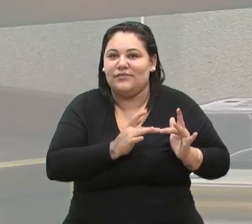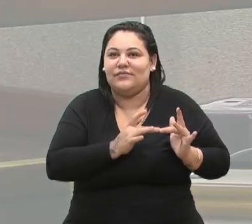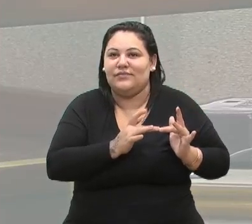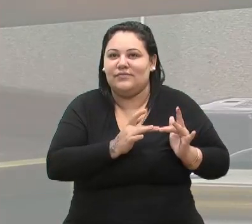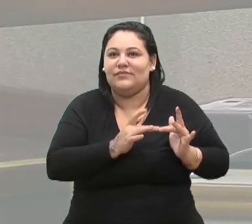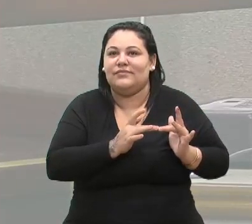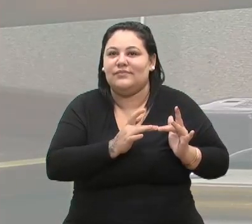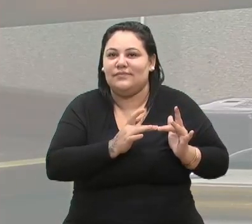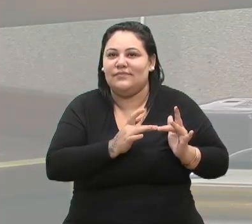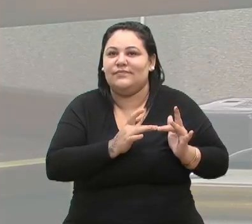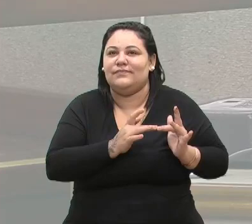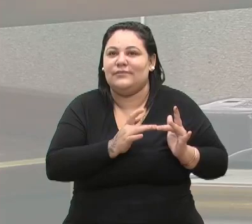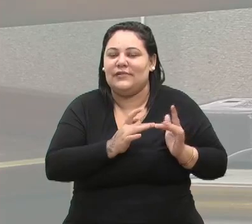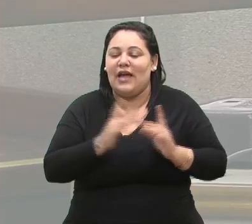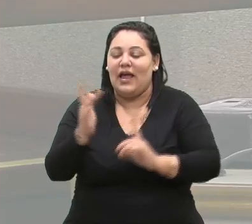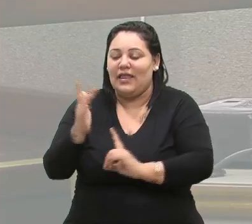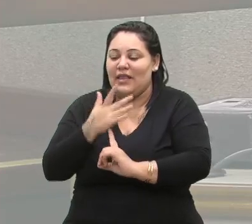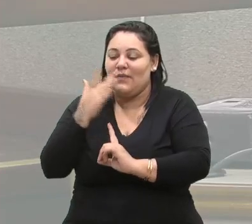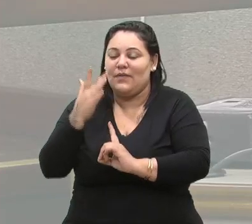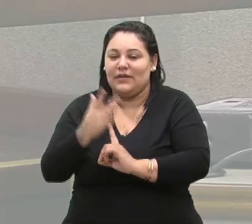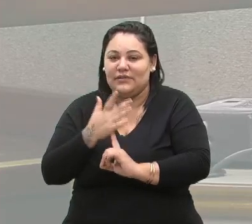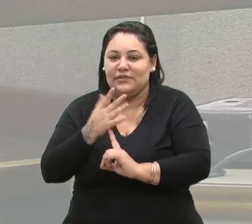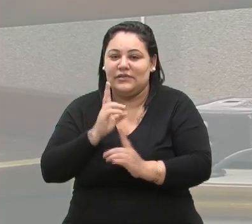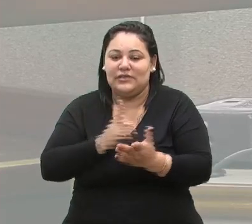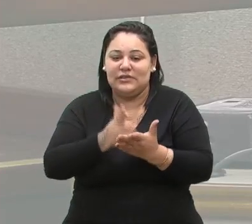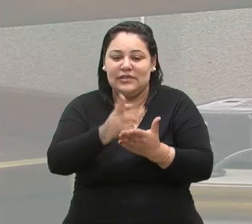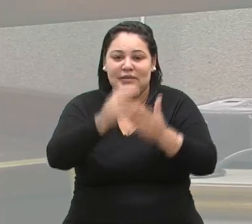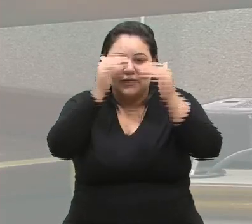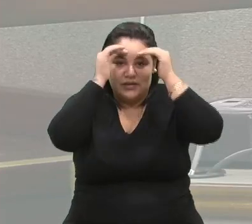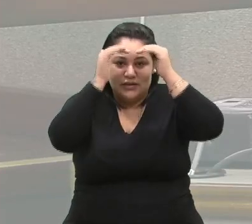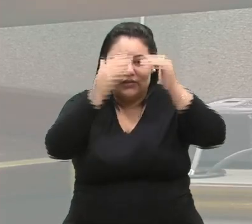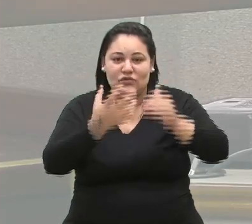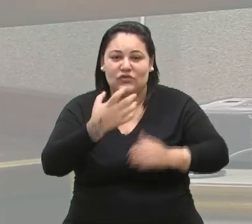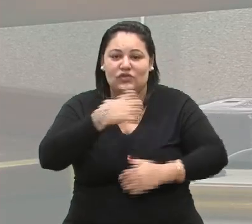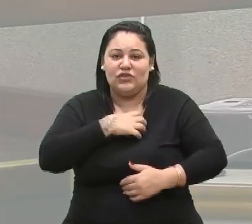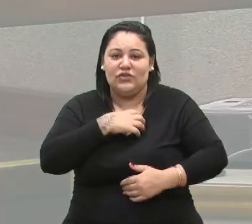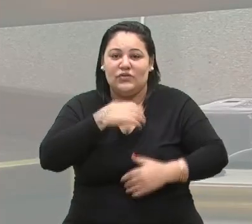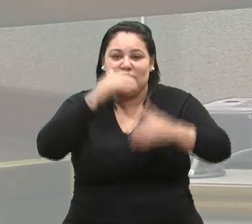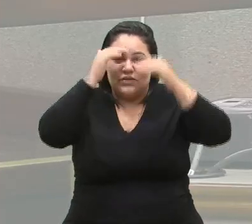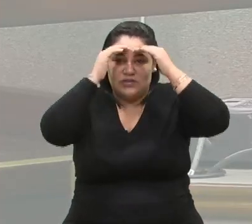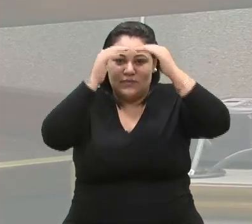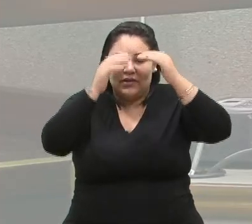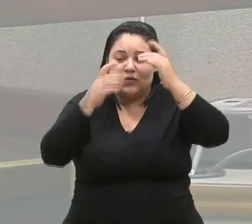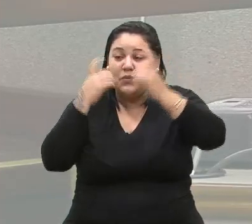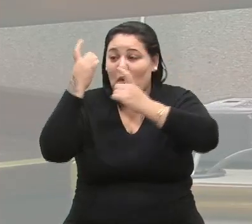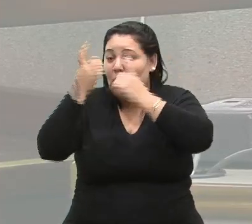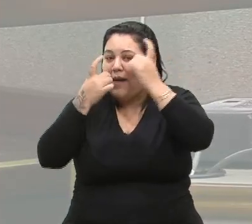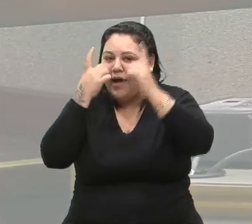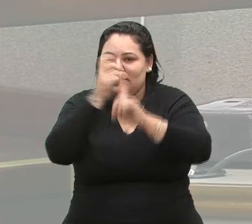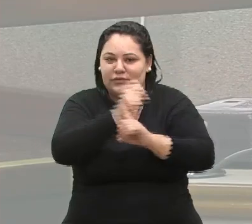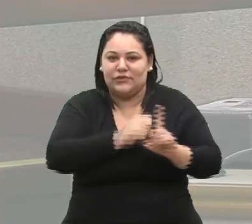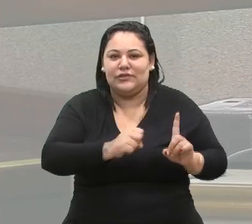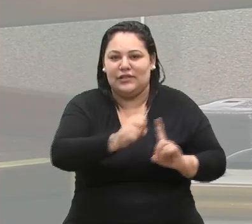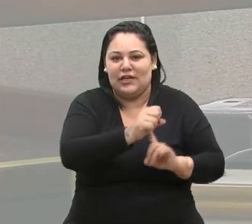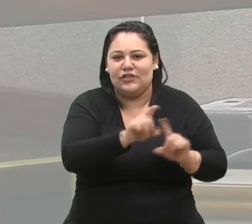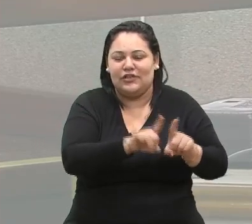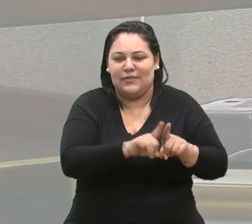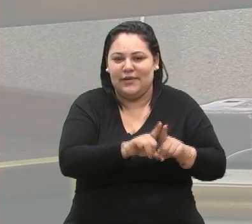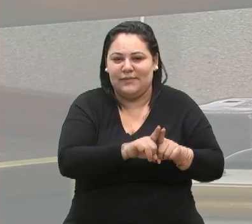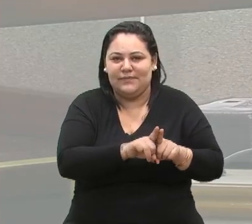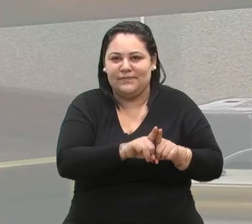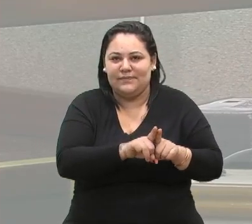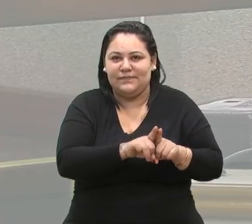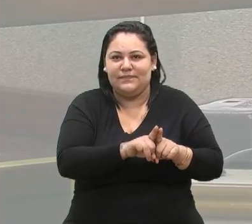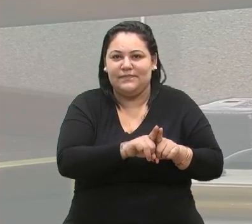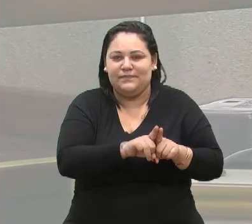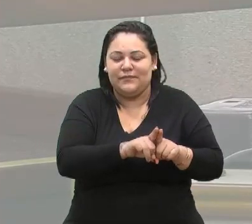sempre atendendo de maneira respeitosa e preocupado com o social e trazendo aí as ideias a partir de todas as demandas que o senhor